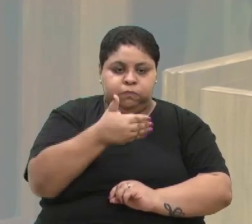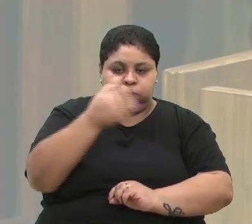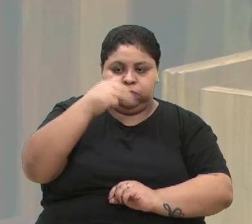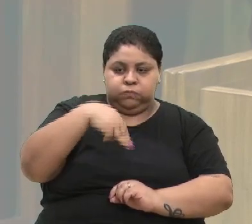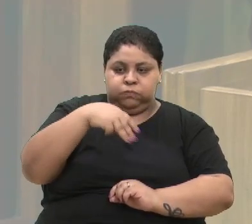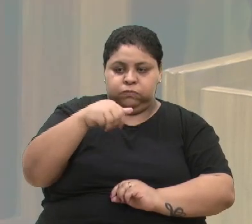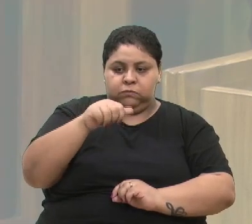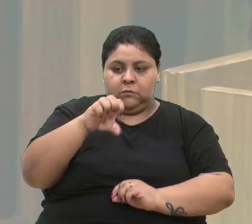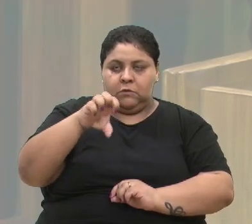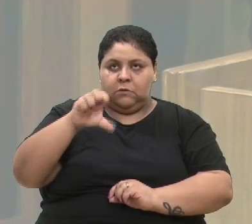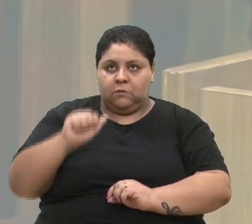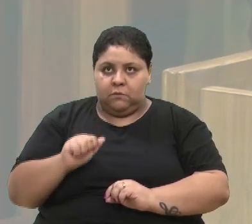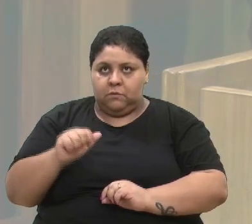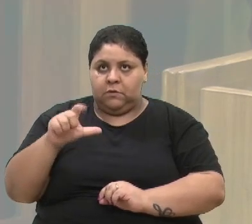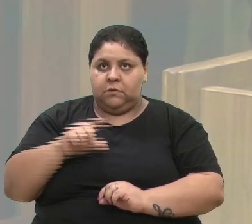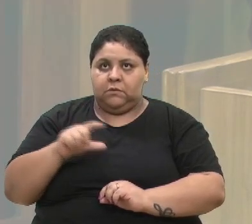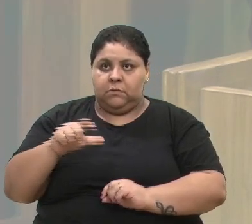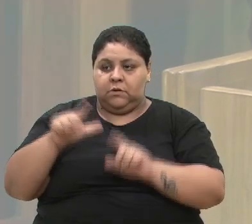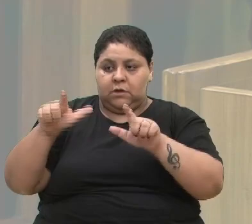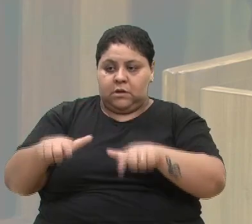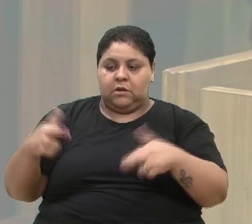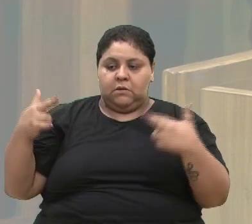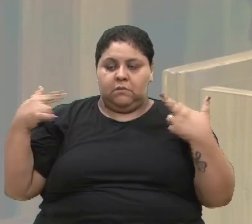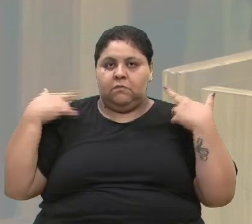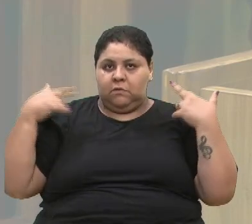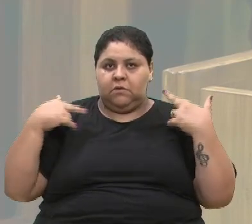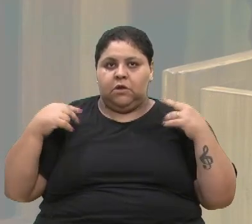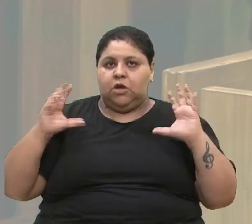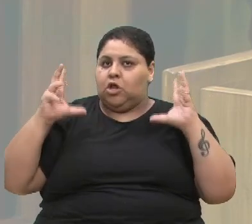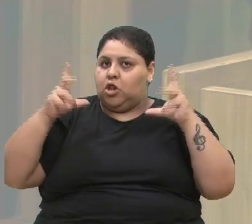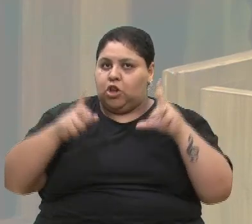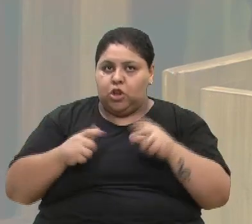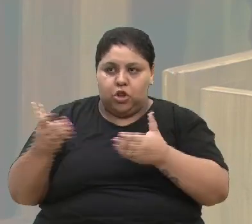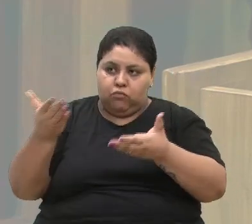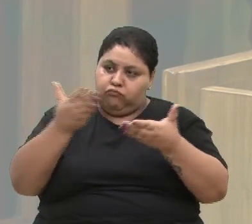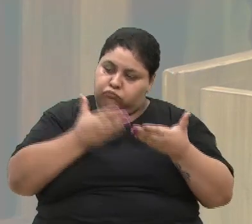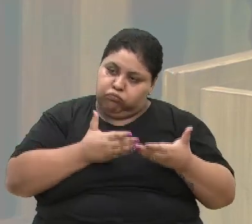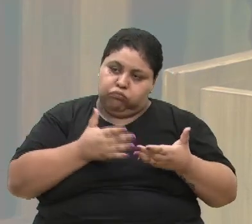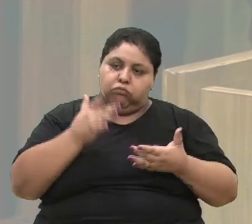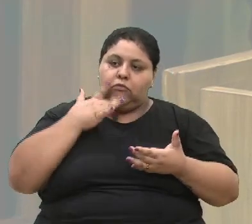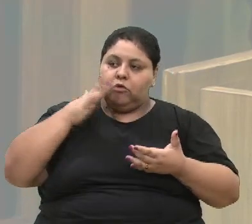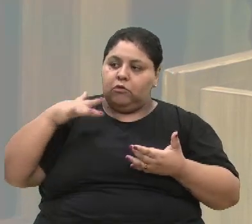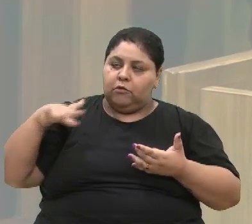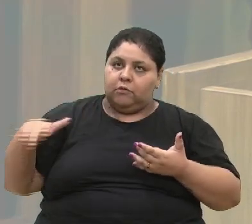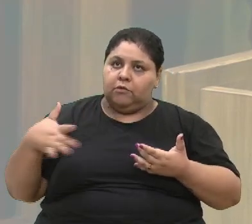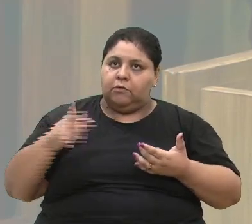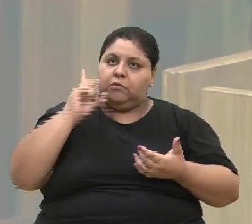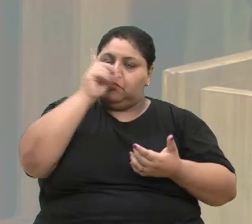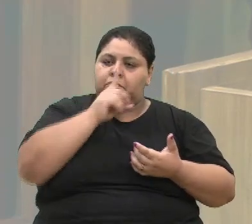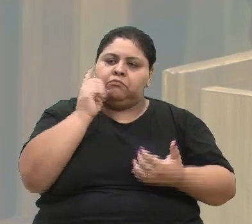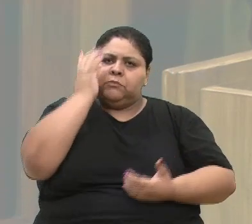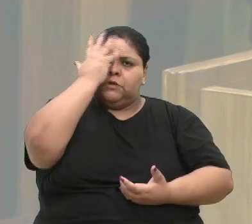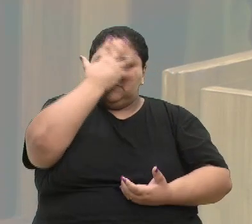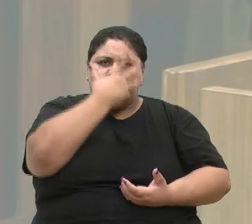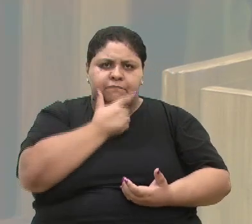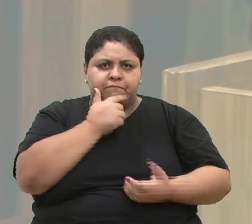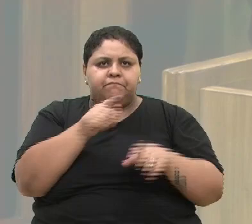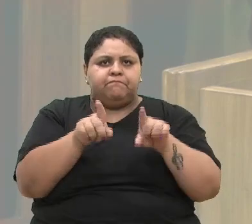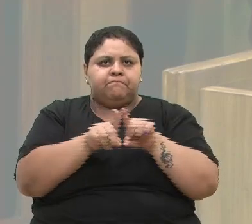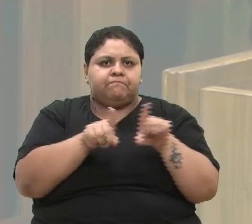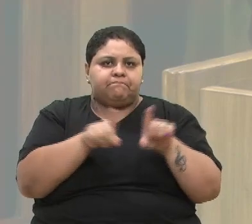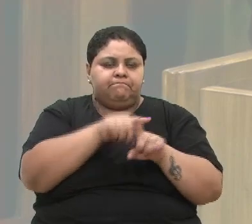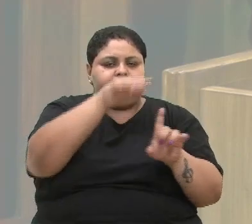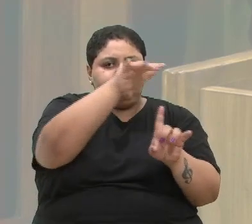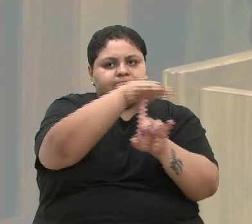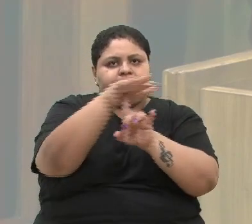Maesa. Vai ter uma área de lazer, todo mundo convidado, trazer as crianças, vir, vai ter um domingo bonito. Também tem uma